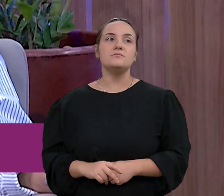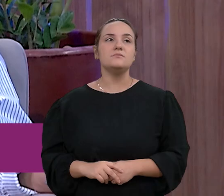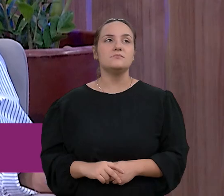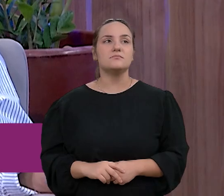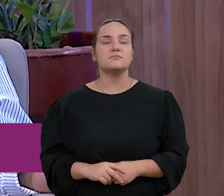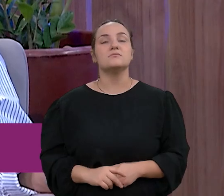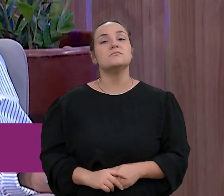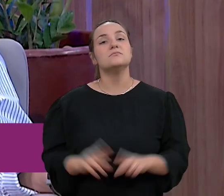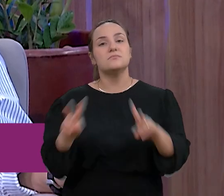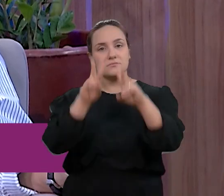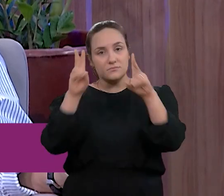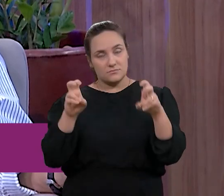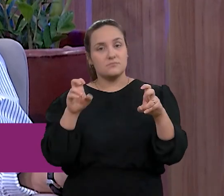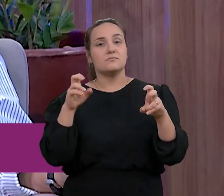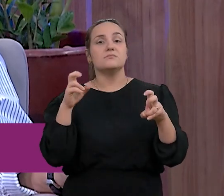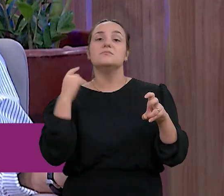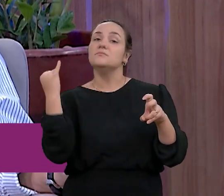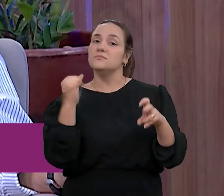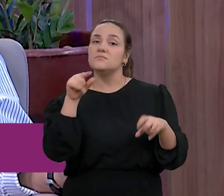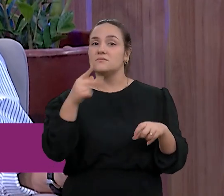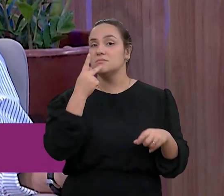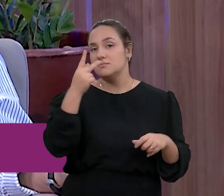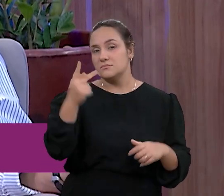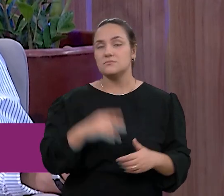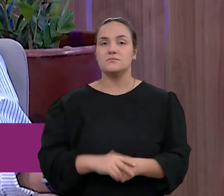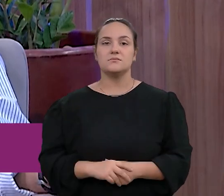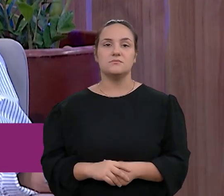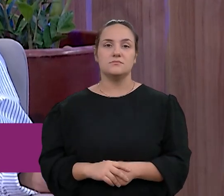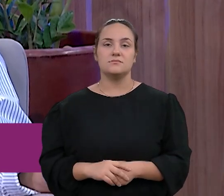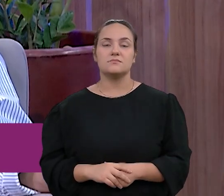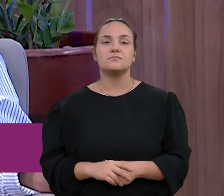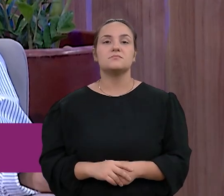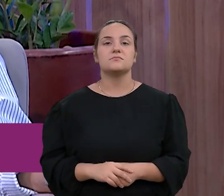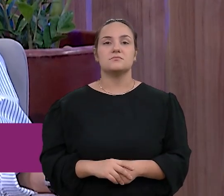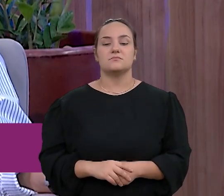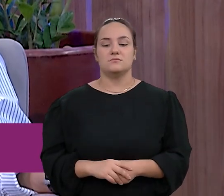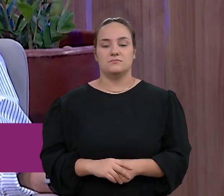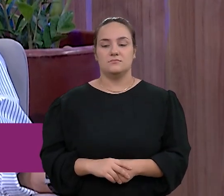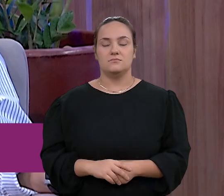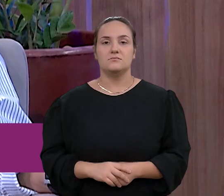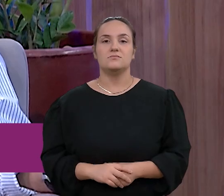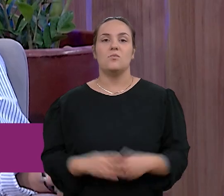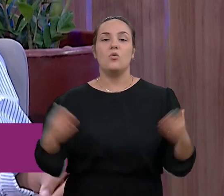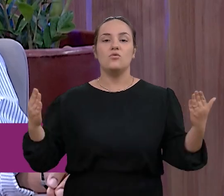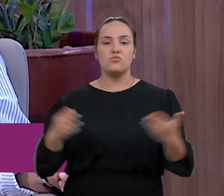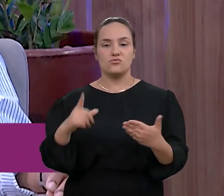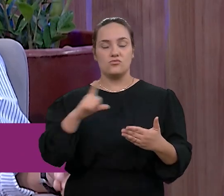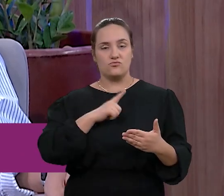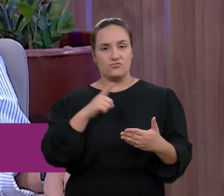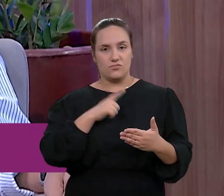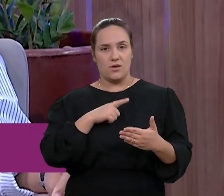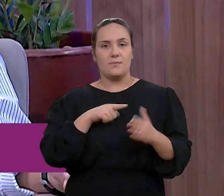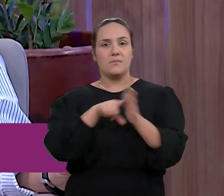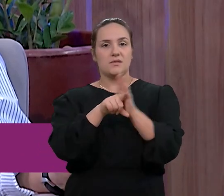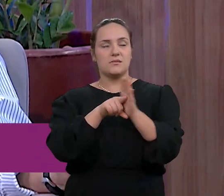essa questão sua é muito importante muito sensível a para você ter ideia nós temos hoje são Dados atuais